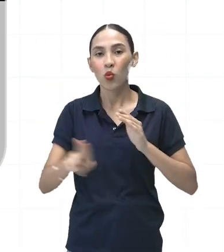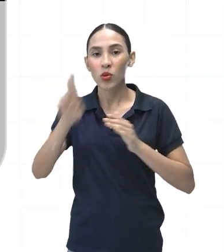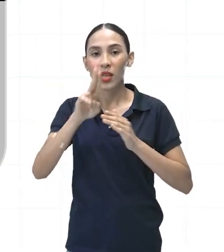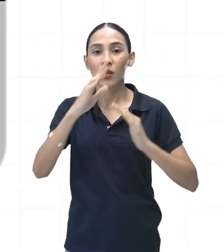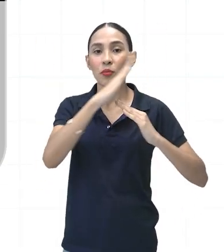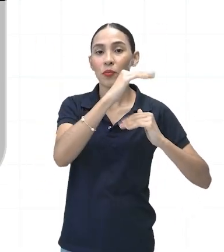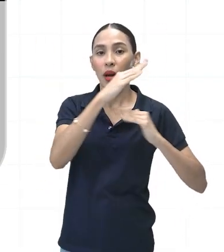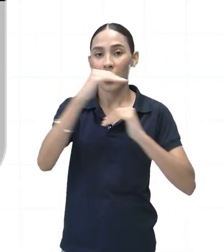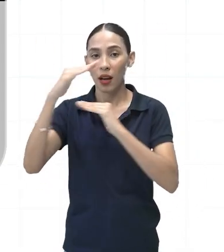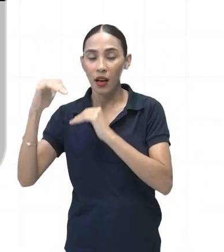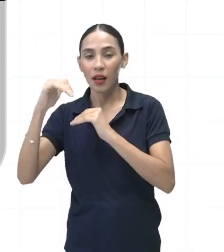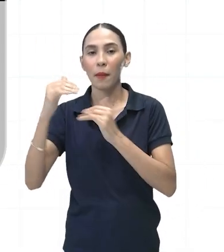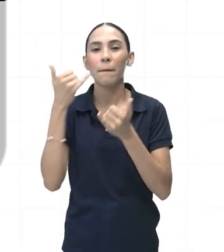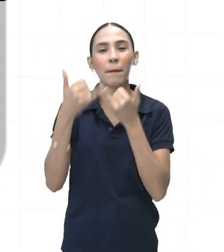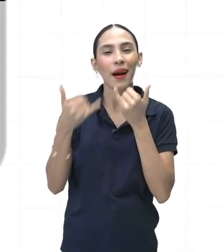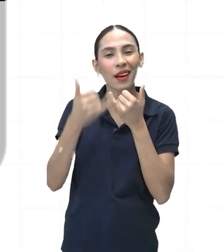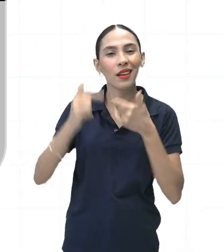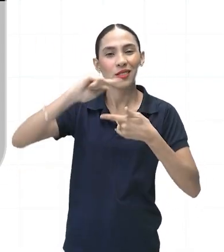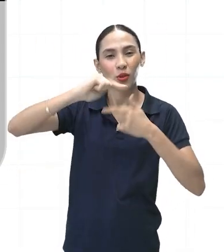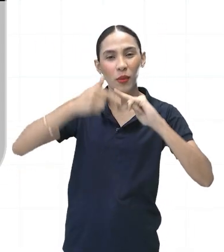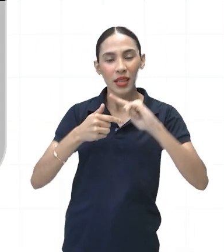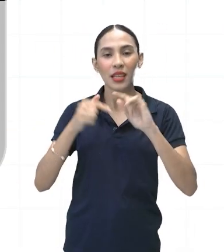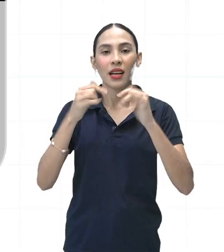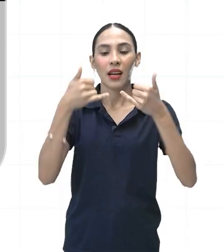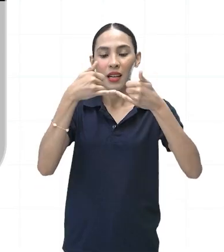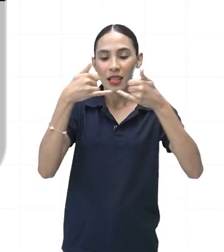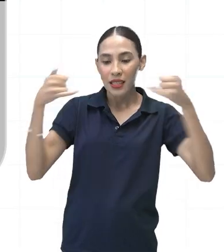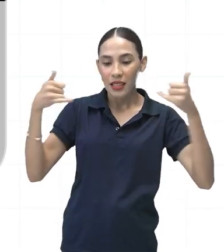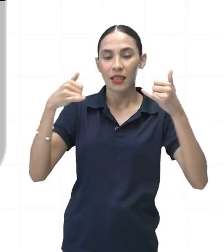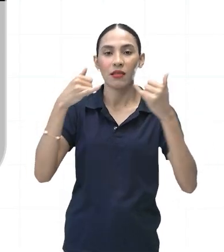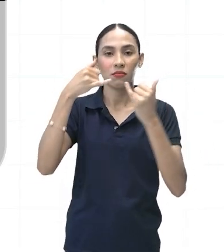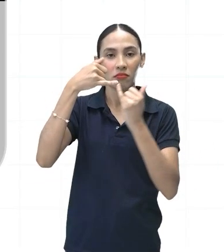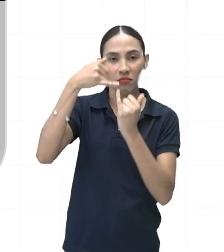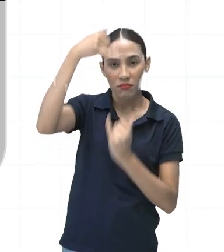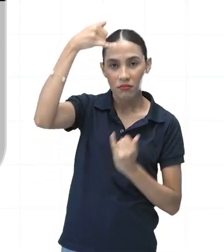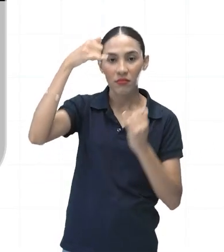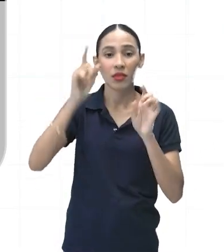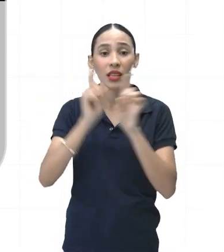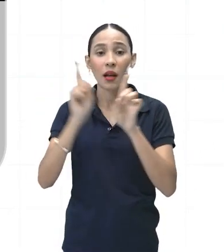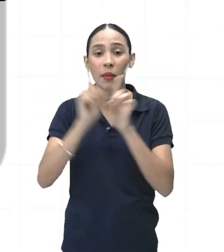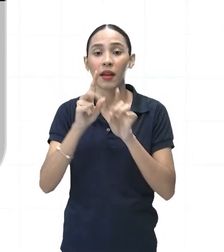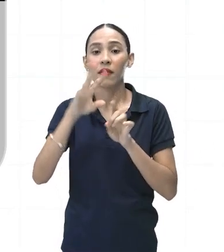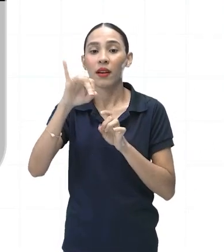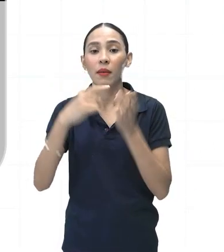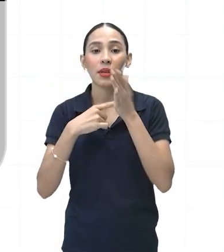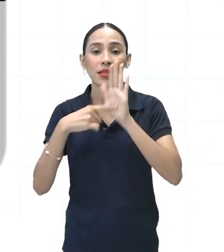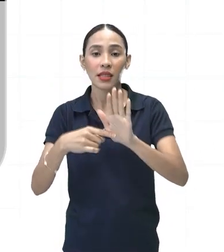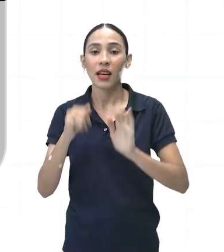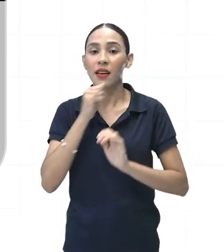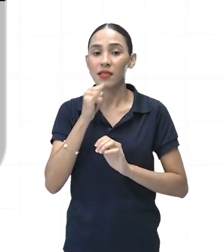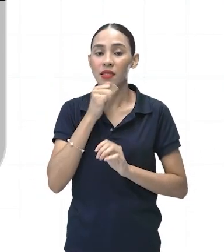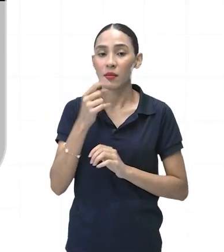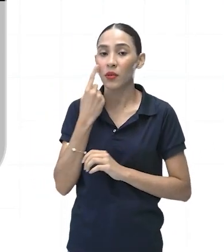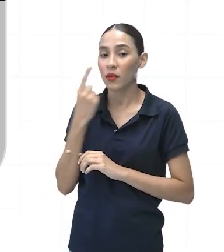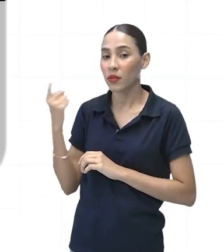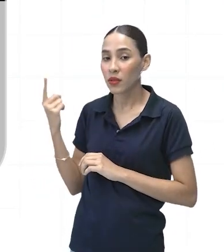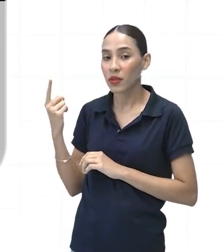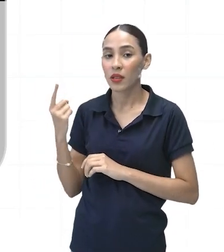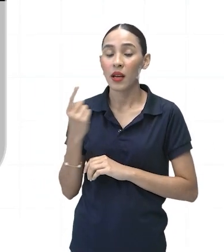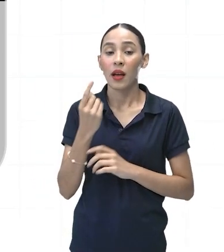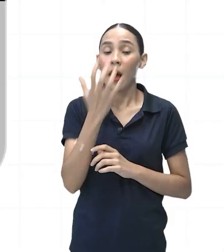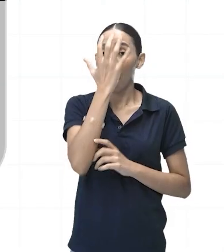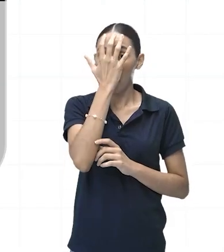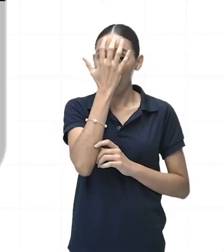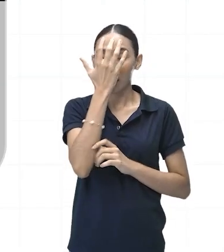cúbica, usando como se fossem linhas retas e poligonais. Traz a questão das